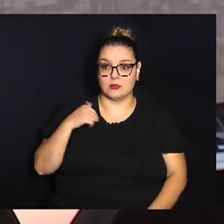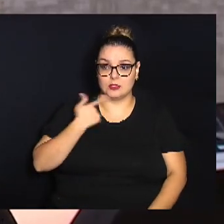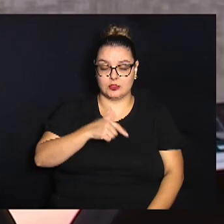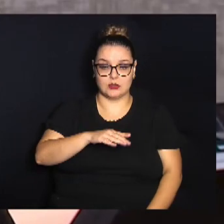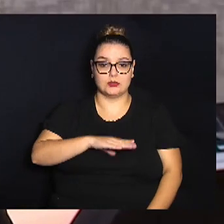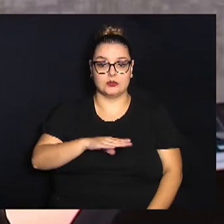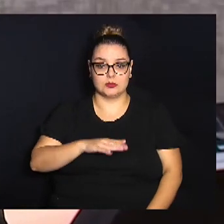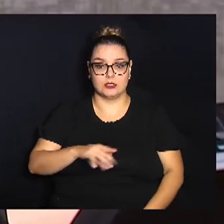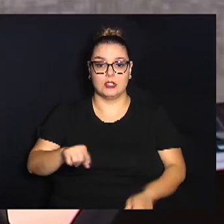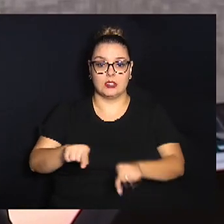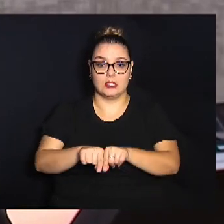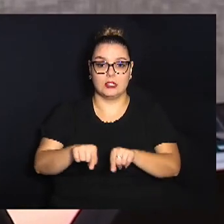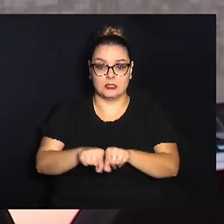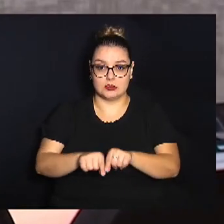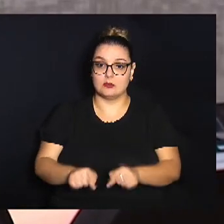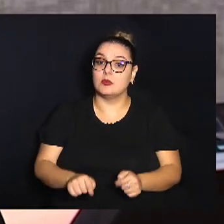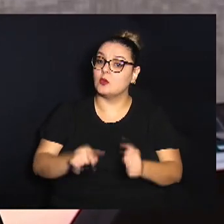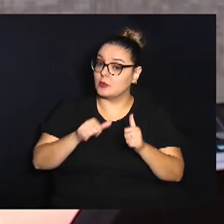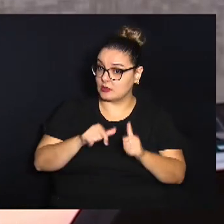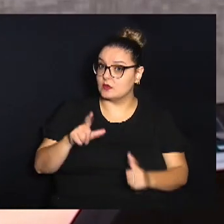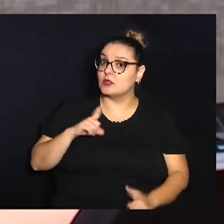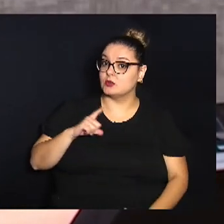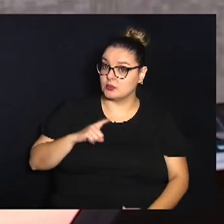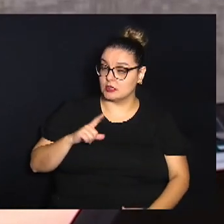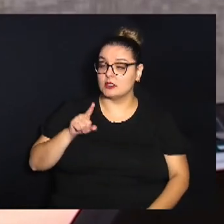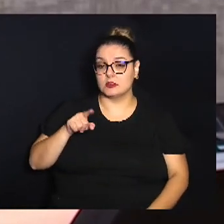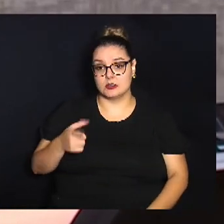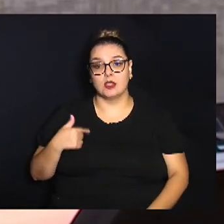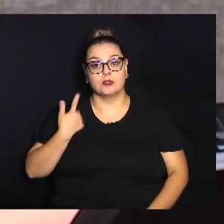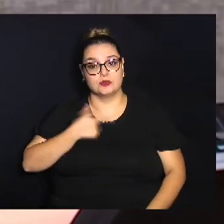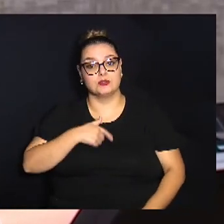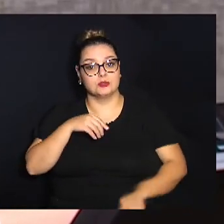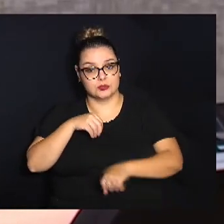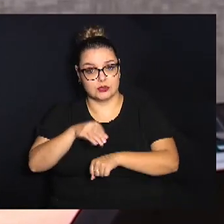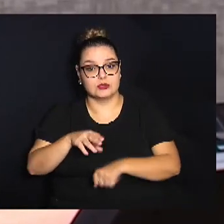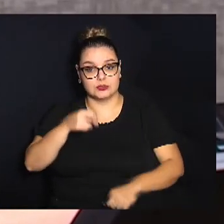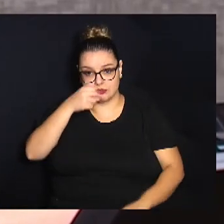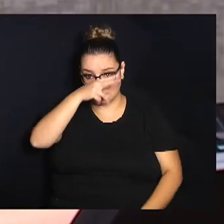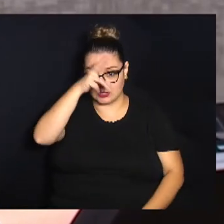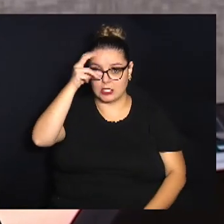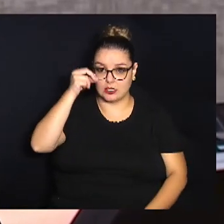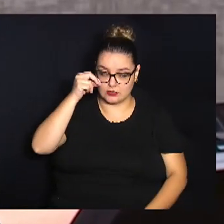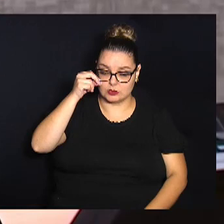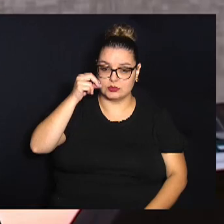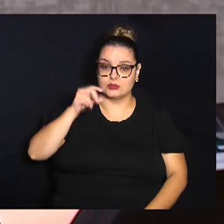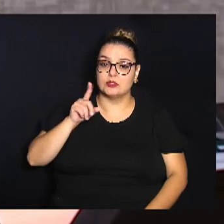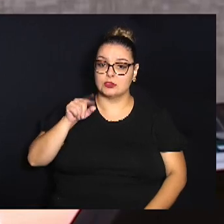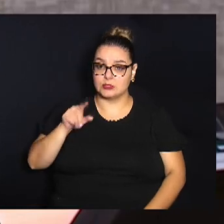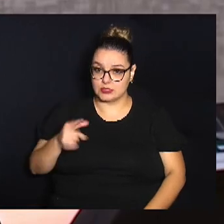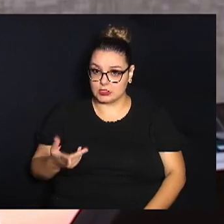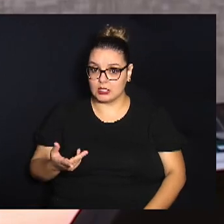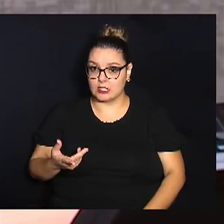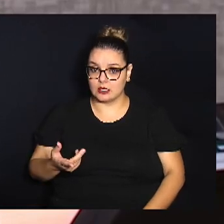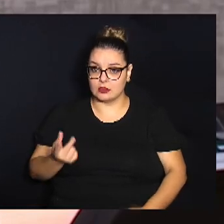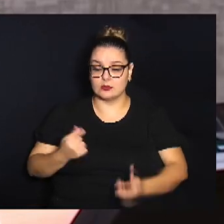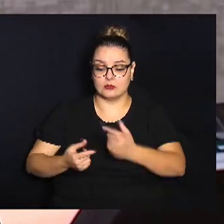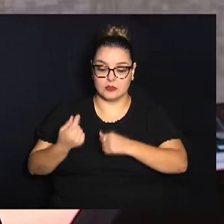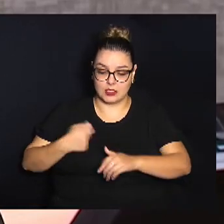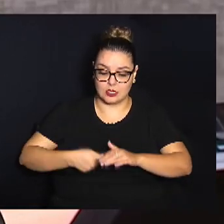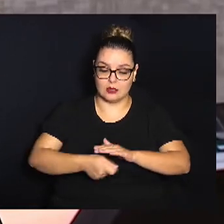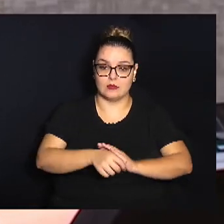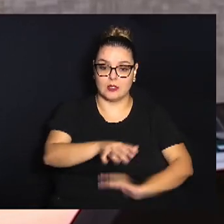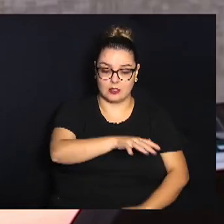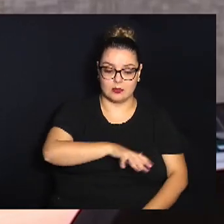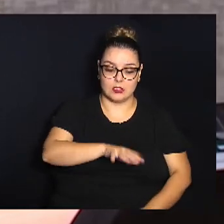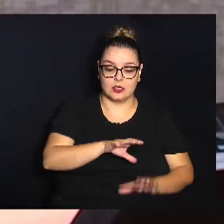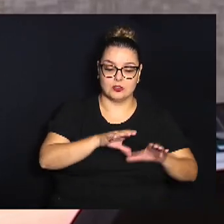e também precisa ter os benefícios. E é justamente isso que a gente está indicando ao prefeito, que seja destinado à categoria dos